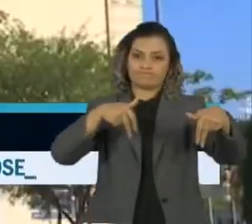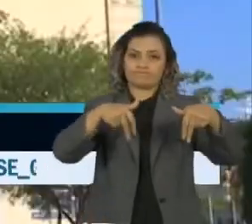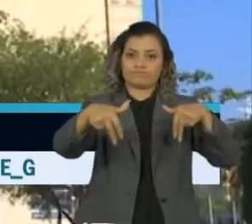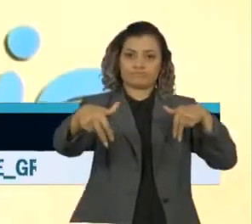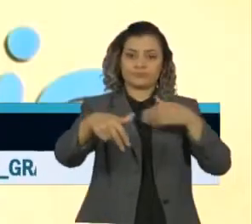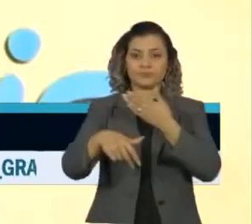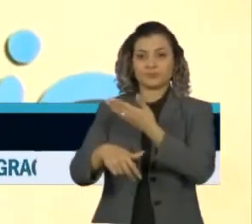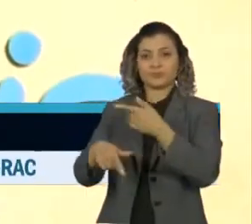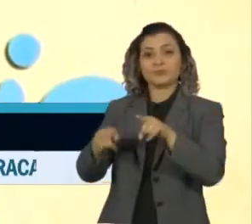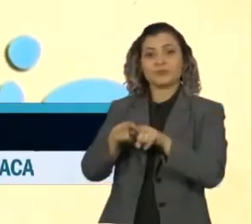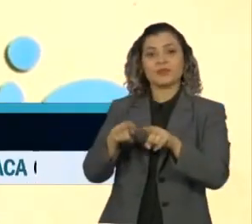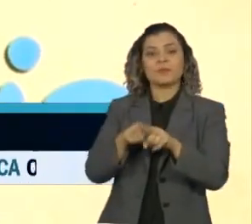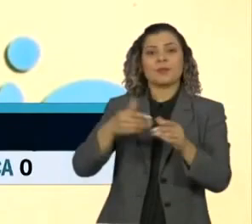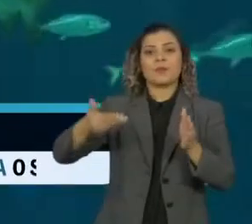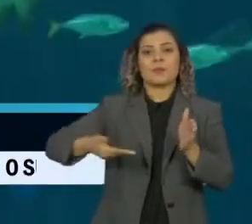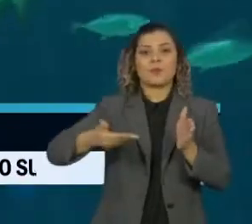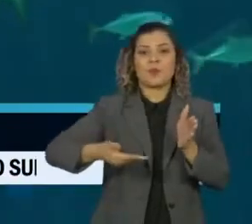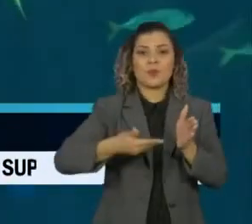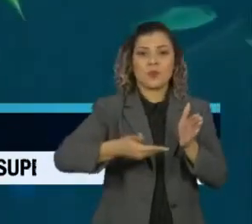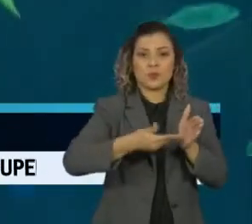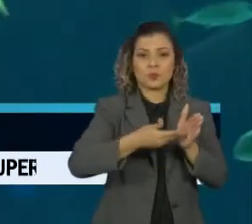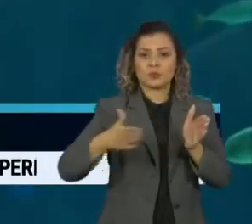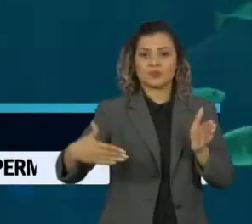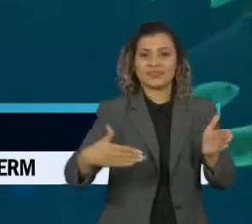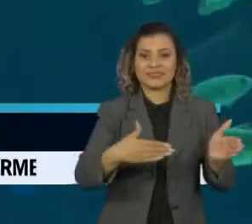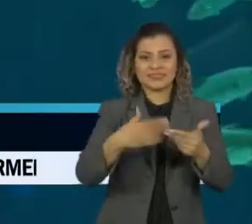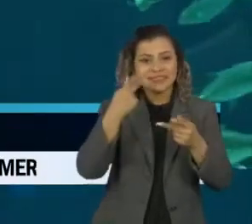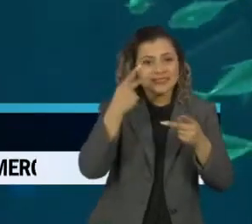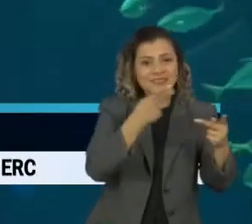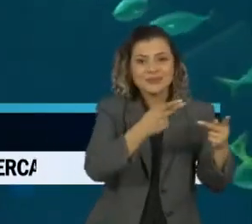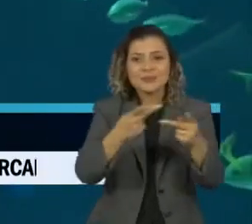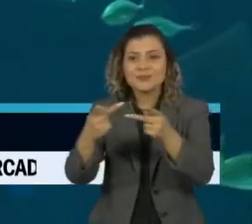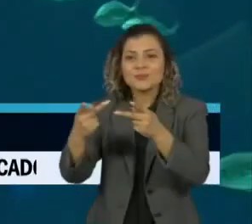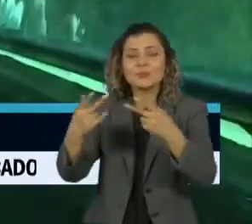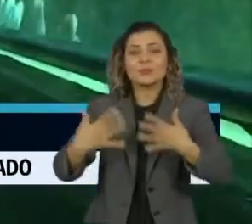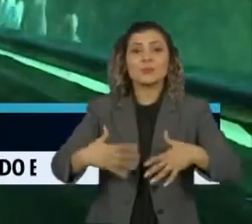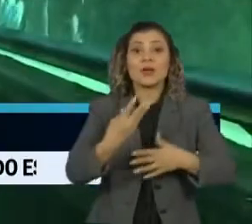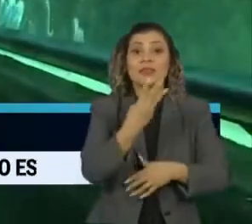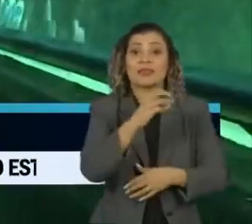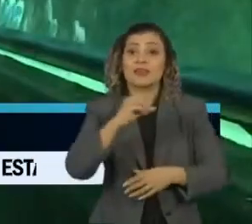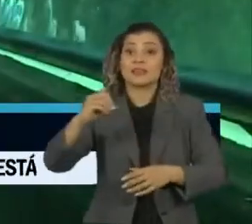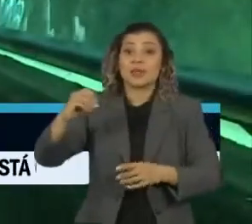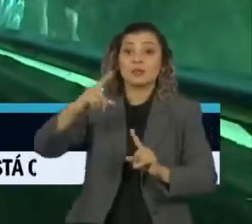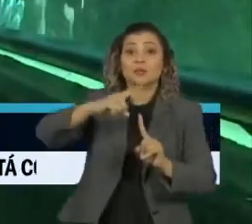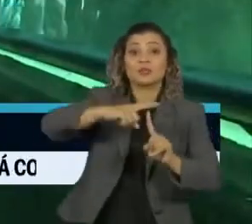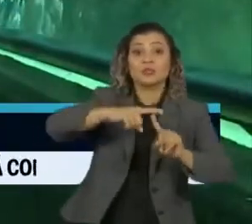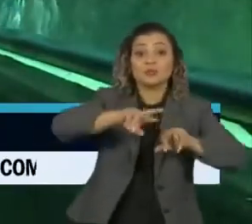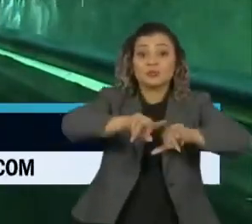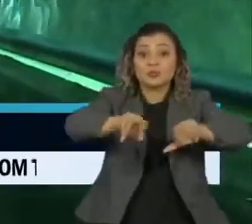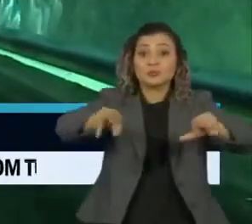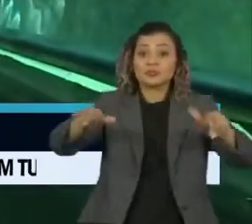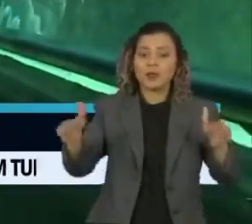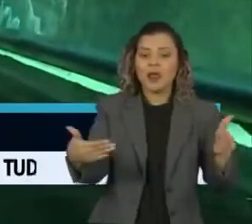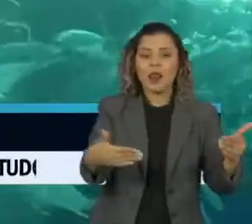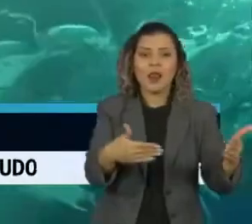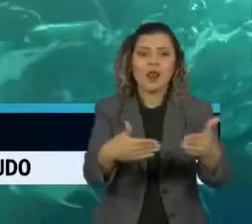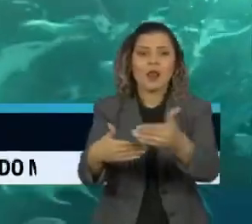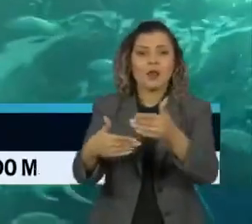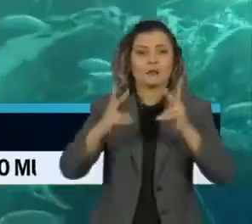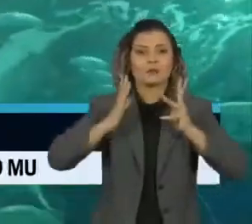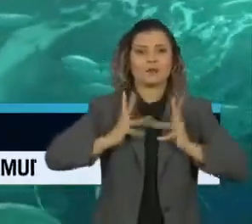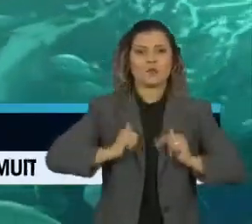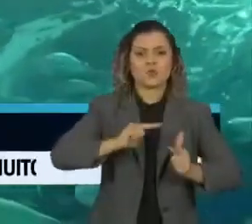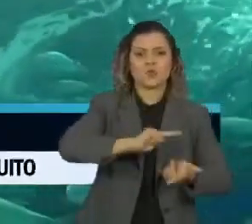Na região portuária, o Aquarrio, onde é possível conhecer mais de 300 espécies de animais marinhos, passou por uma